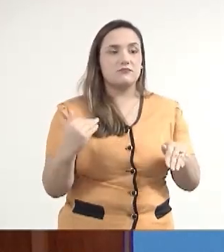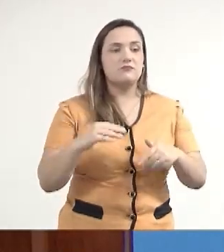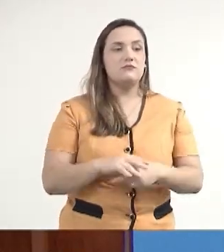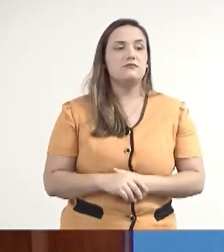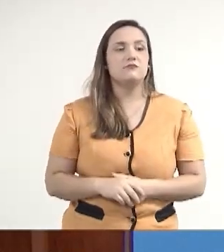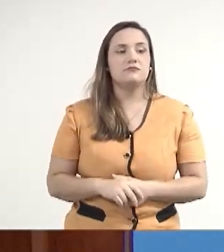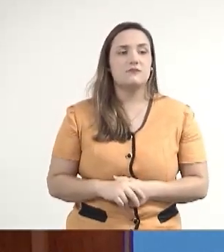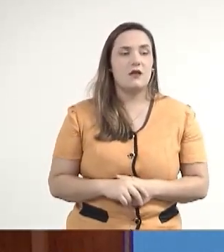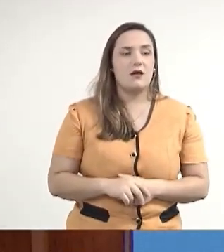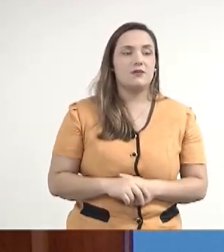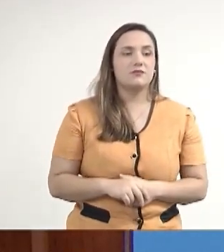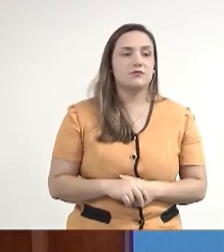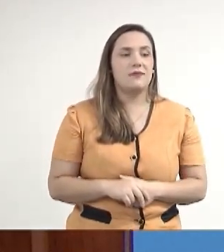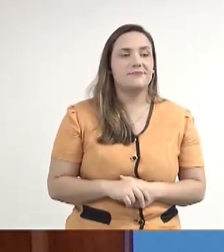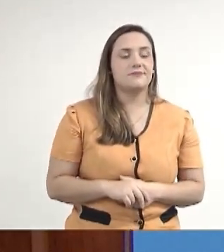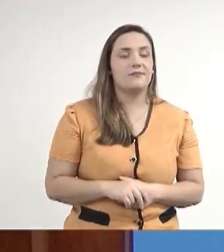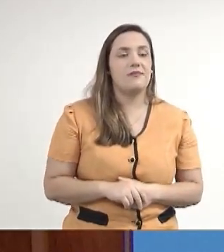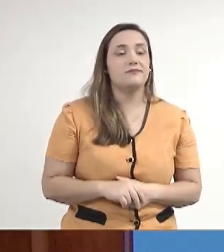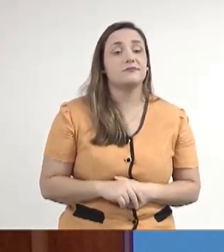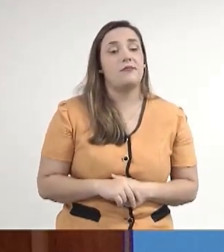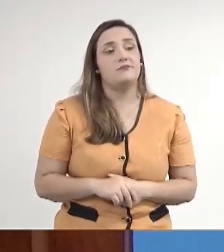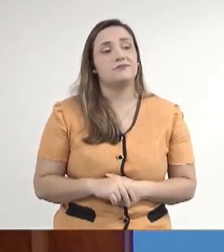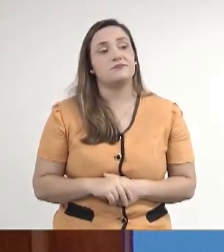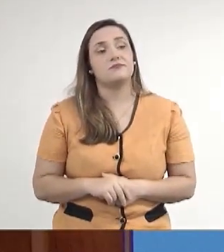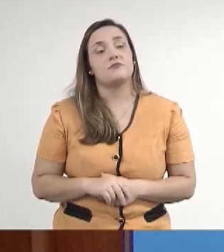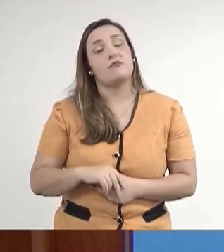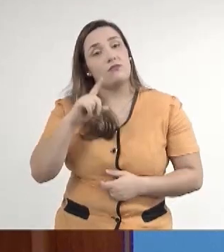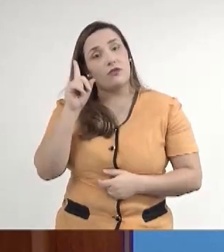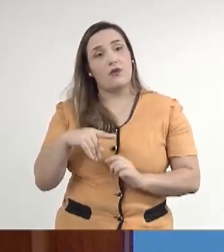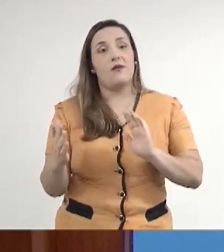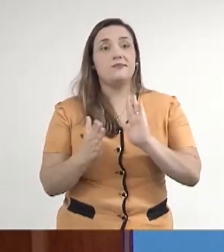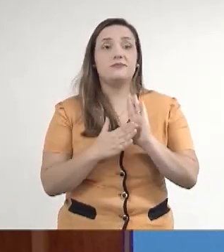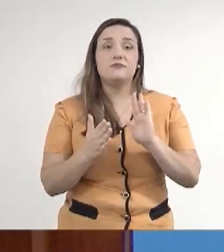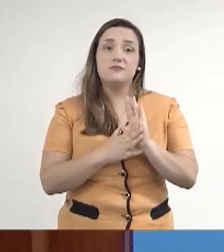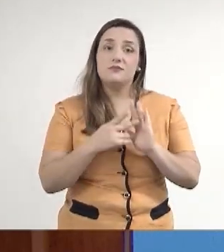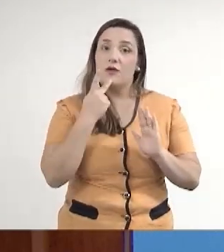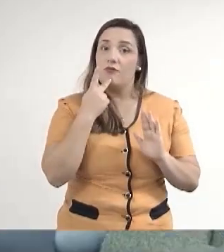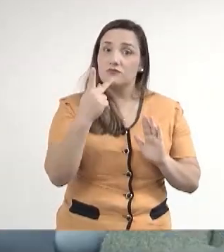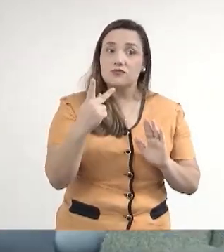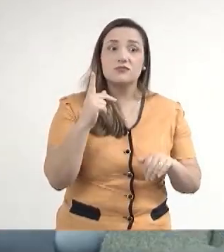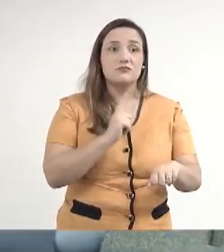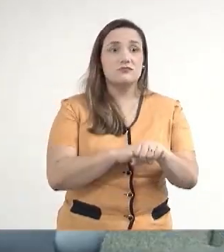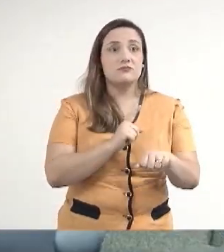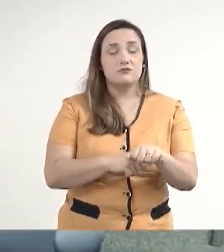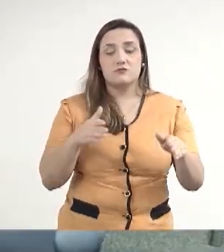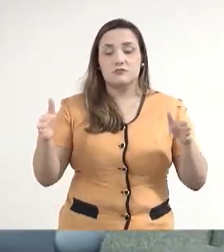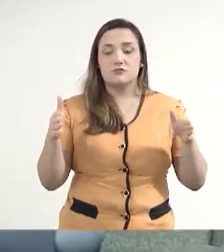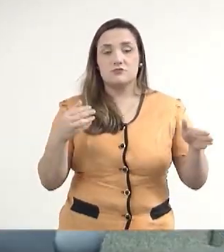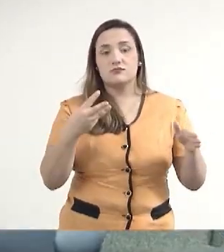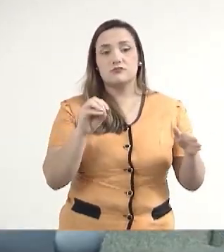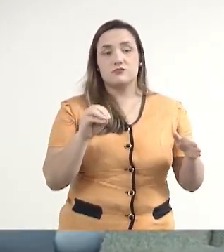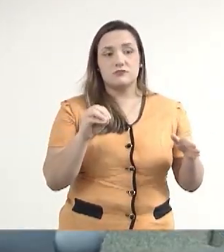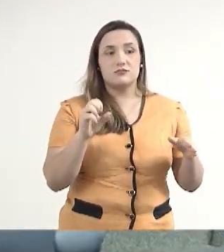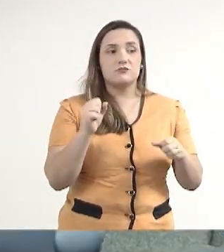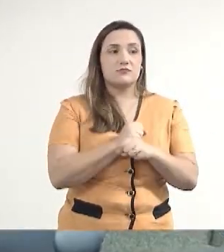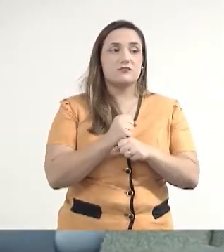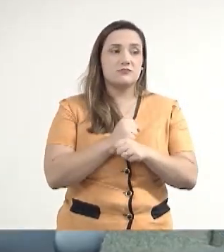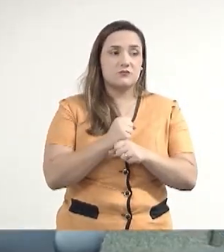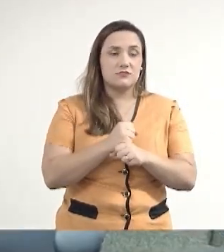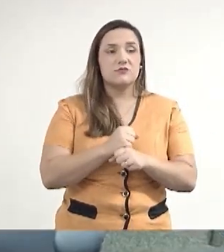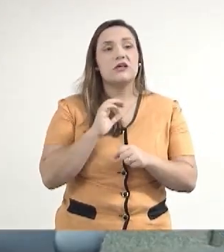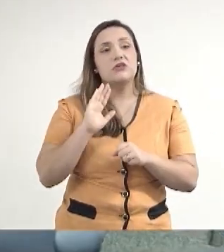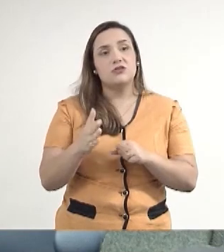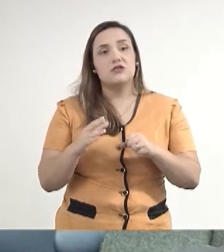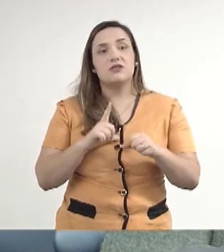Isso com a proposta do contrato de concessão que era previsto para 30 anos, já se passaram 10, faltam ainda